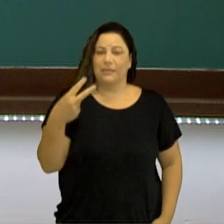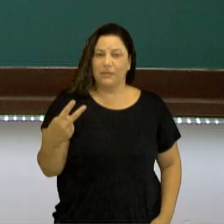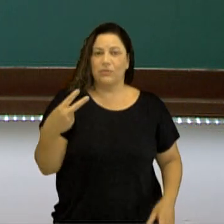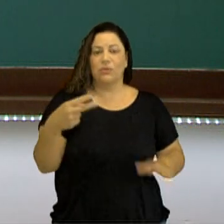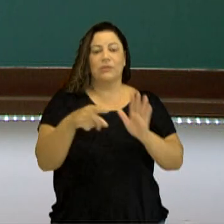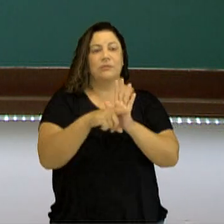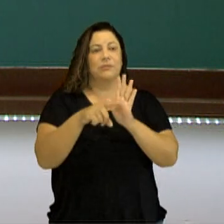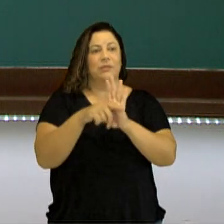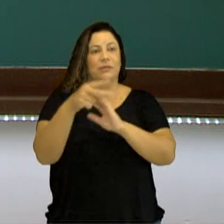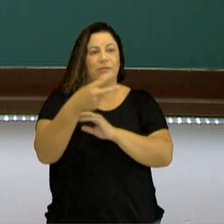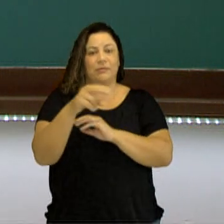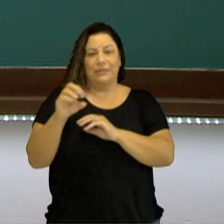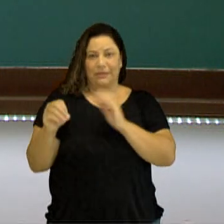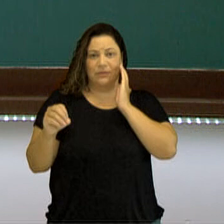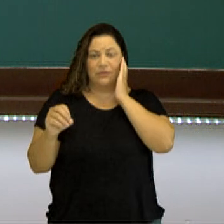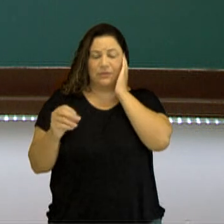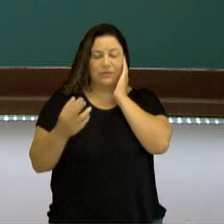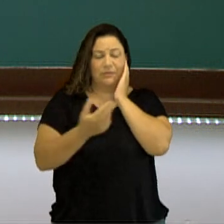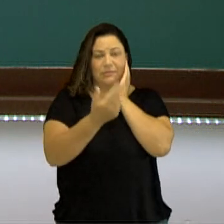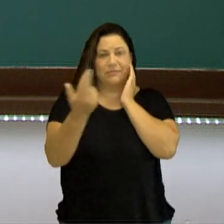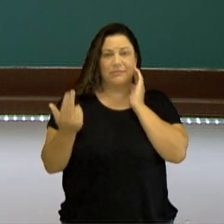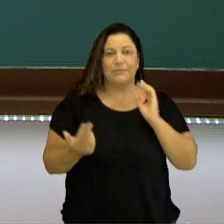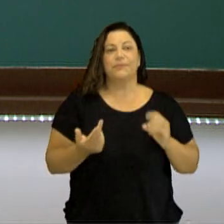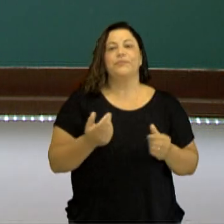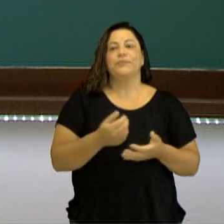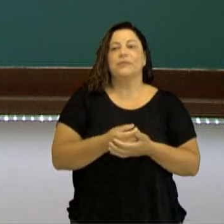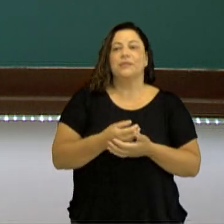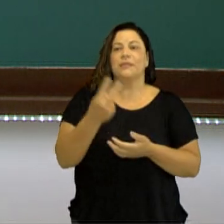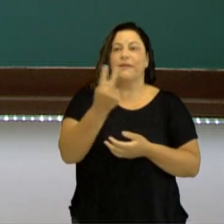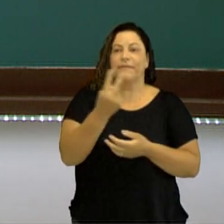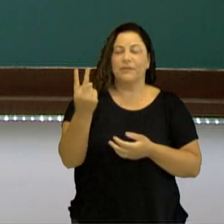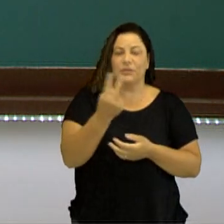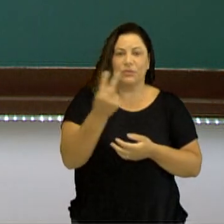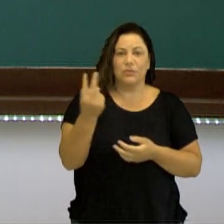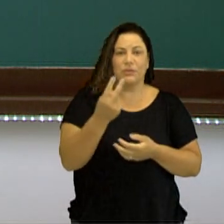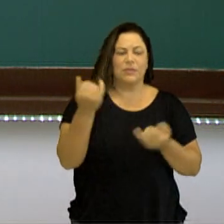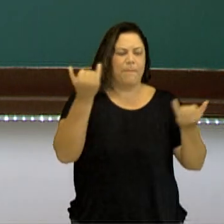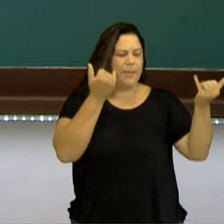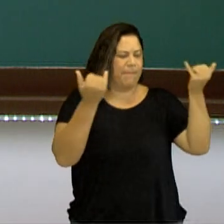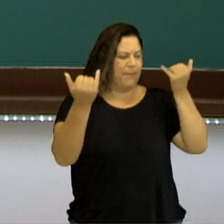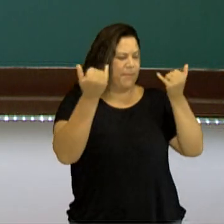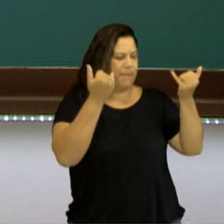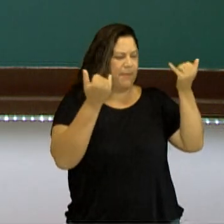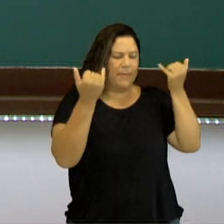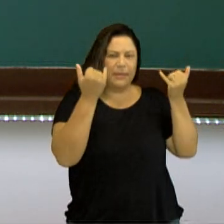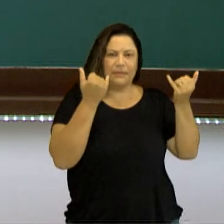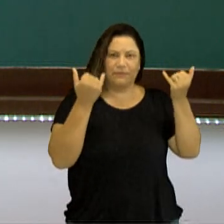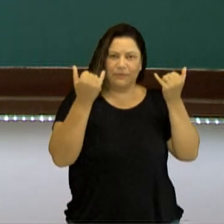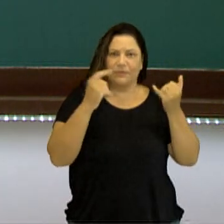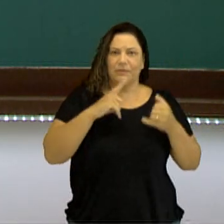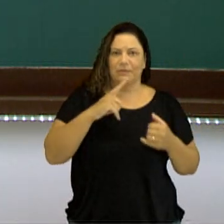igual a 22 o número de nêutrons. Todas as informações do átomo eu tenho lá no elemento químico. É simples.